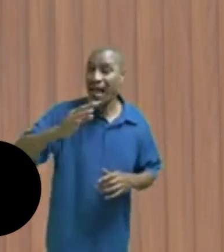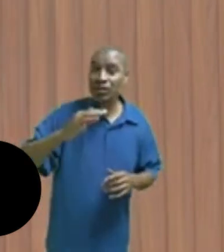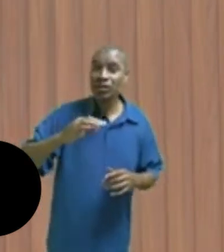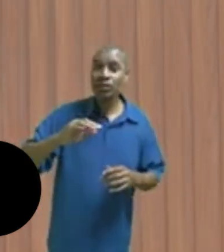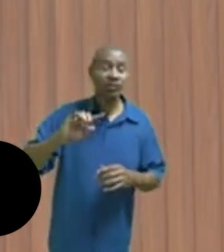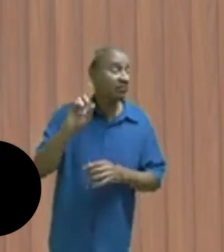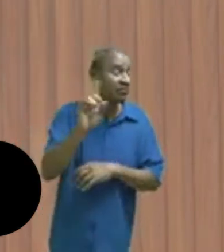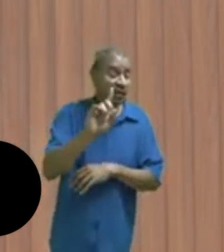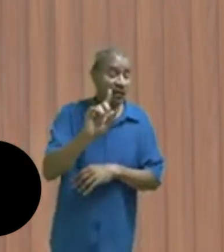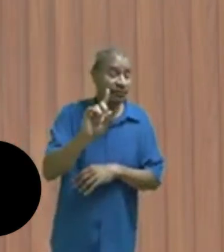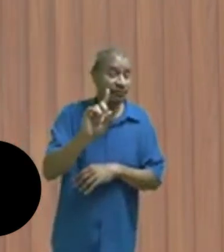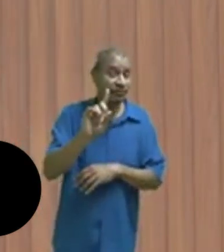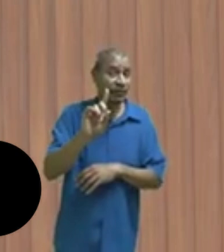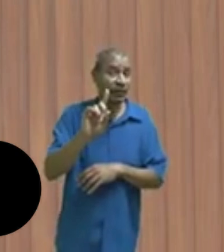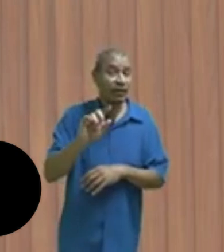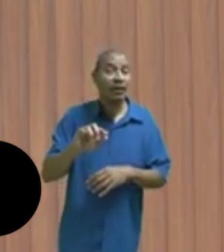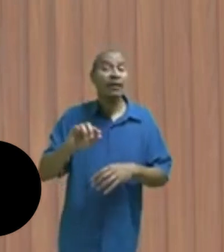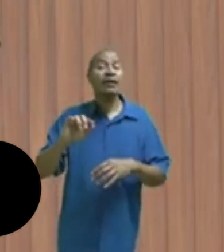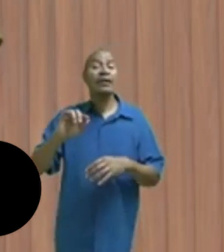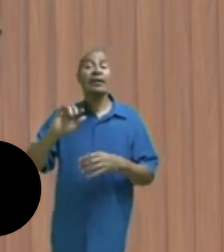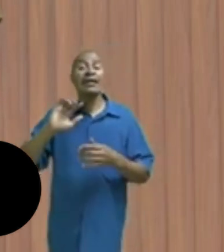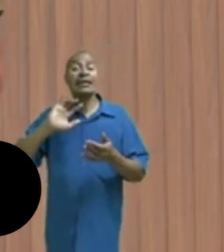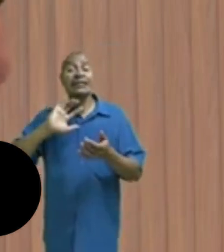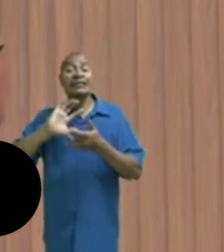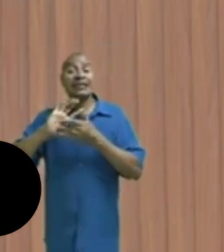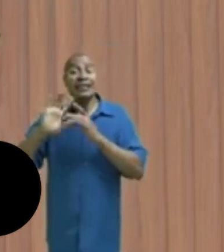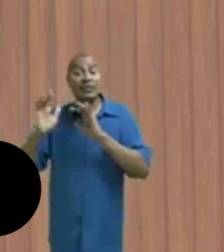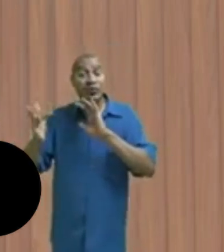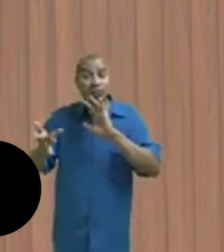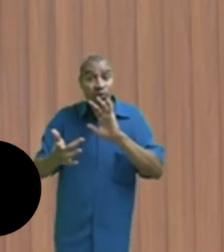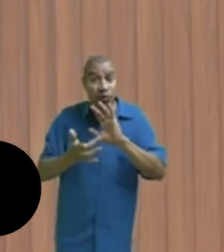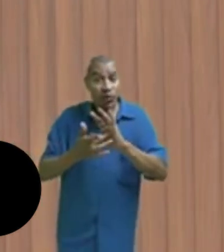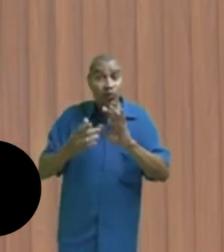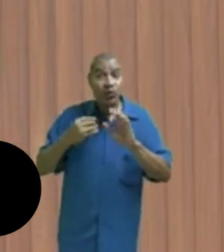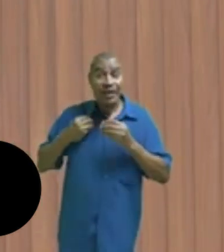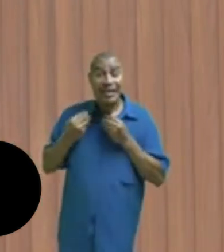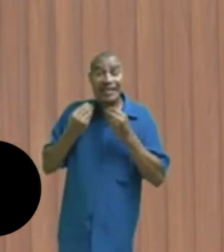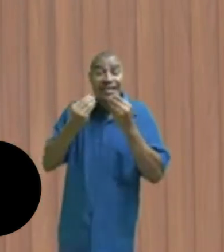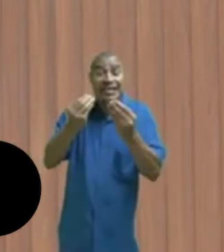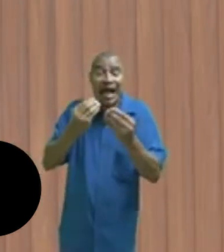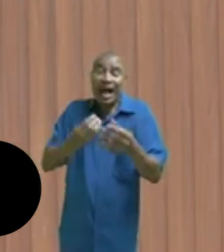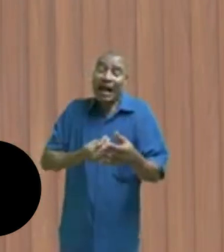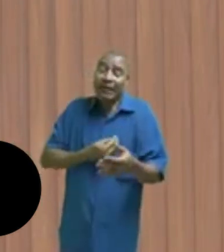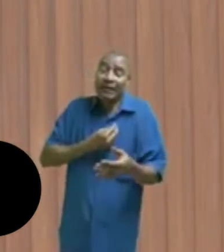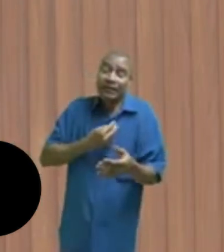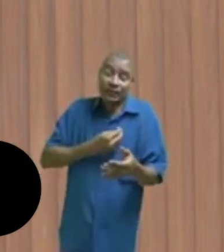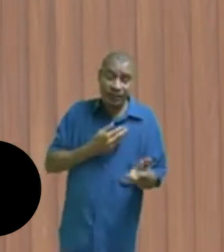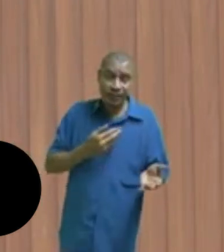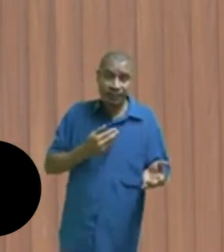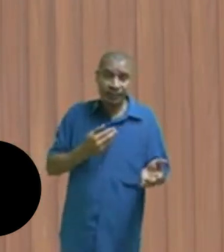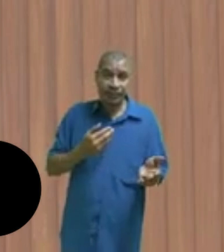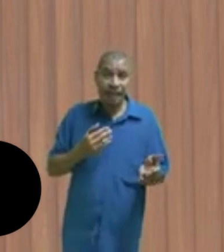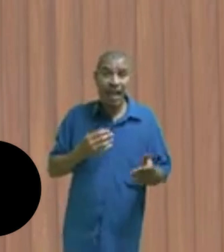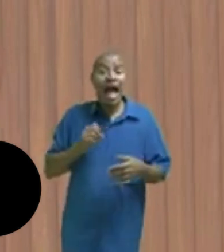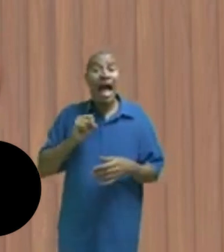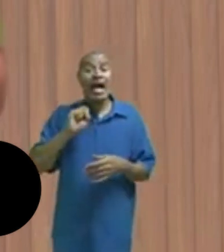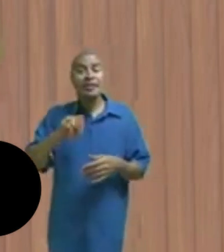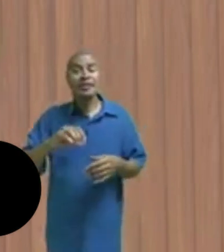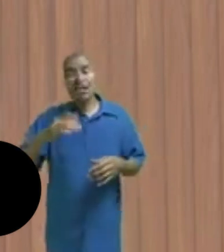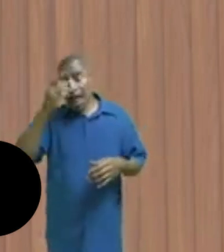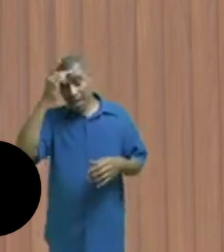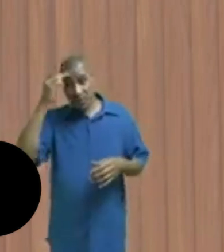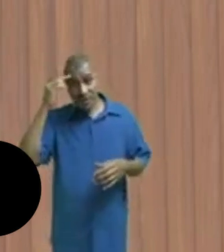de fé. Portanto, mesmo que eu não tenha mérito humano, mesmo que ninguém me respeite ou me